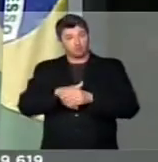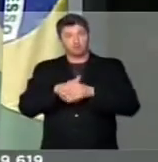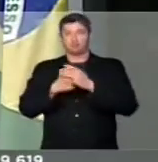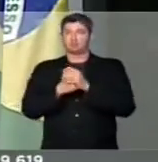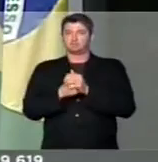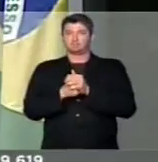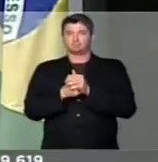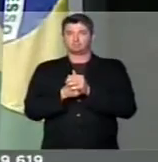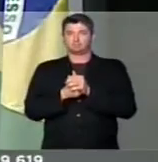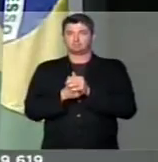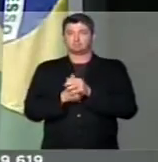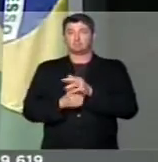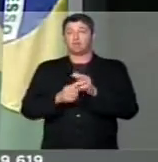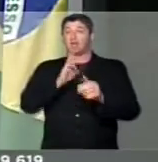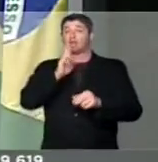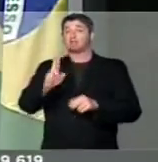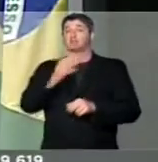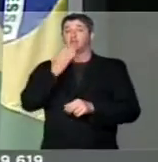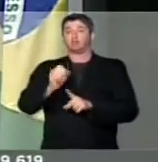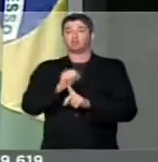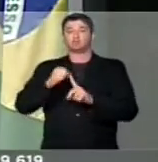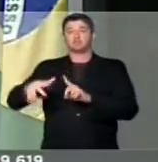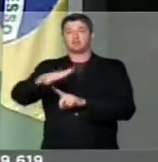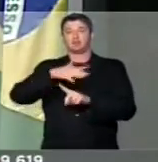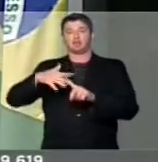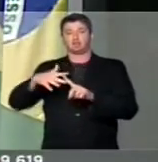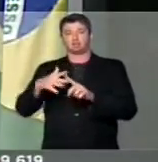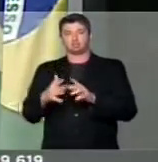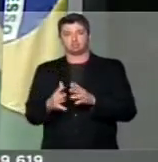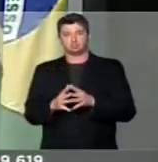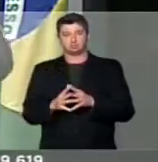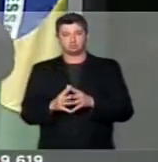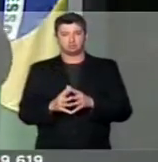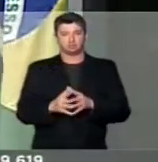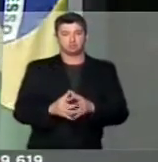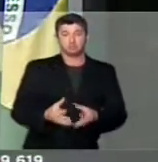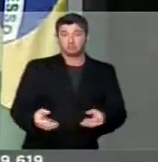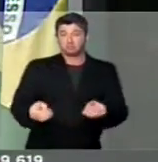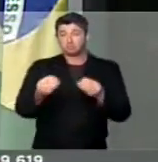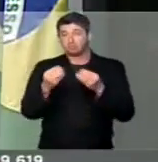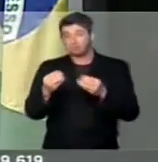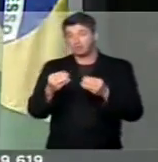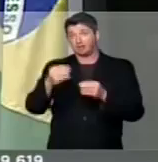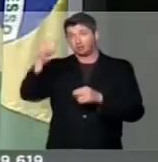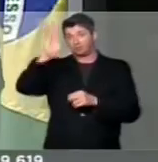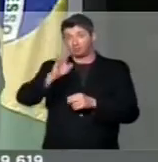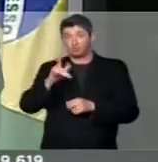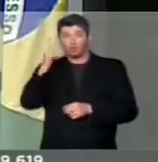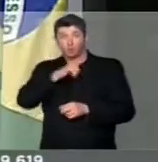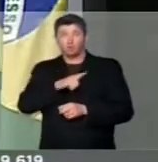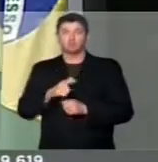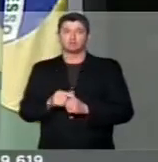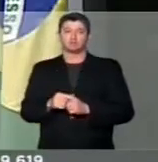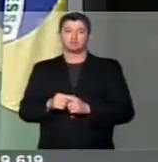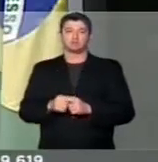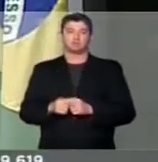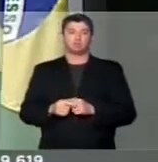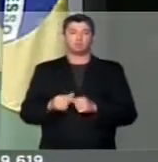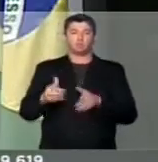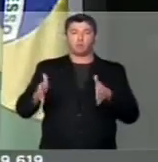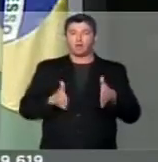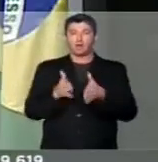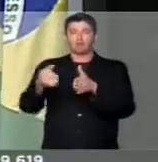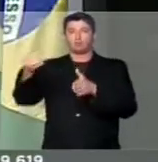votar, dar resposta para a sociedade, para que o país possa ter um novo